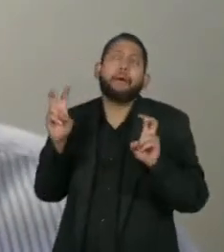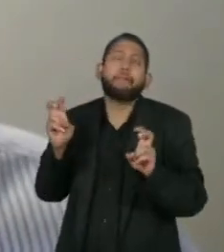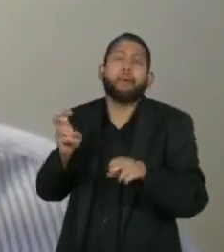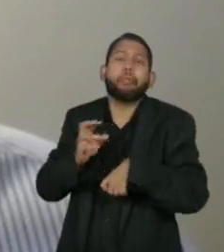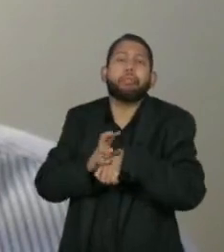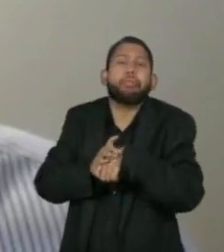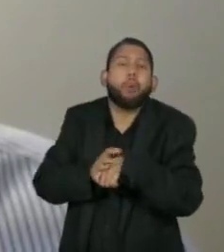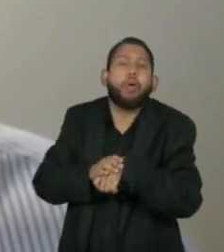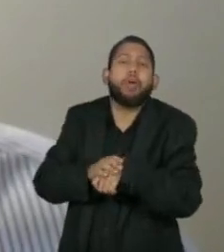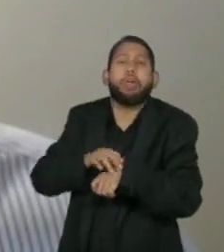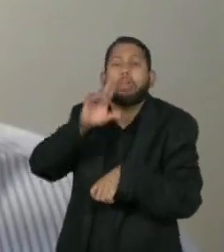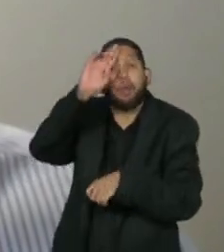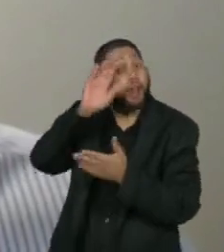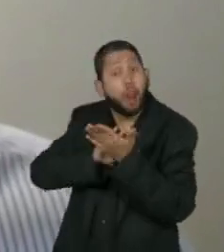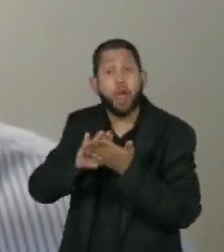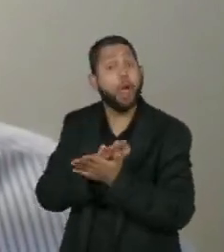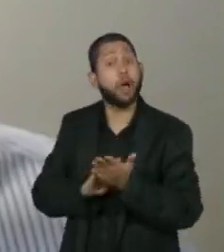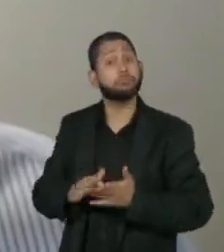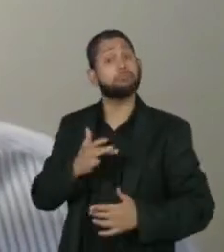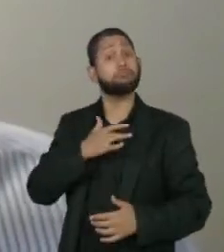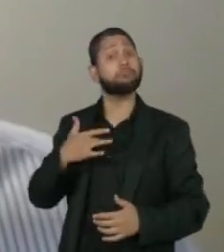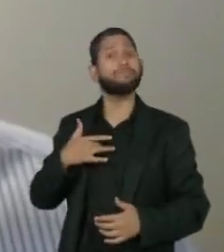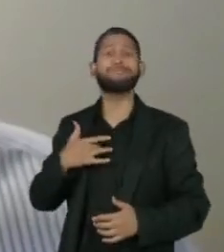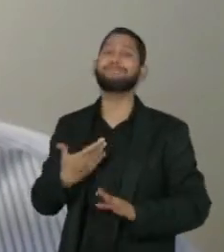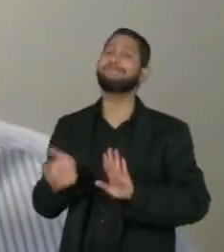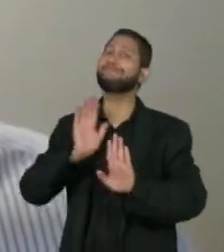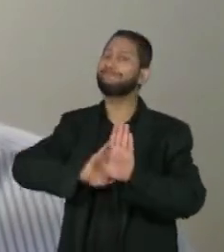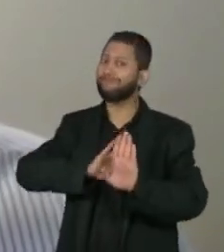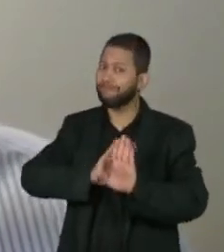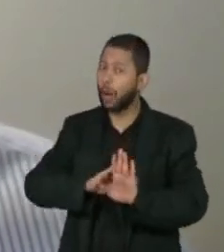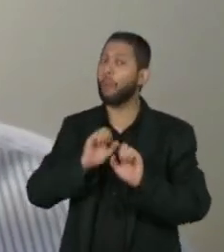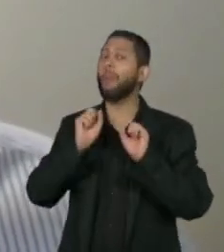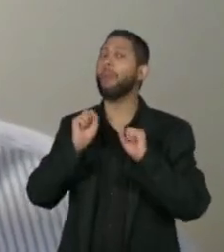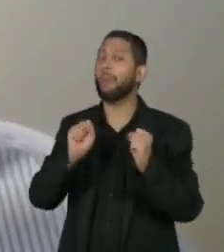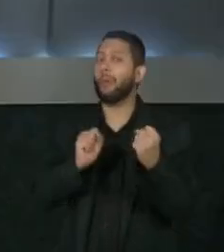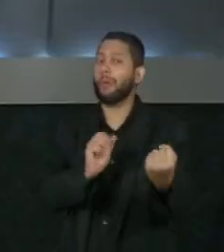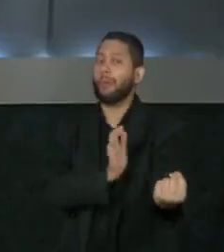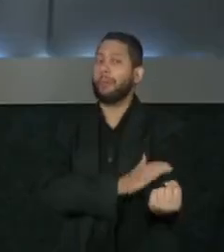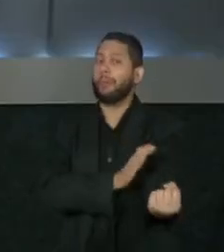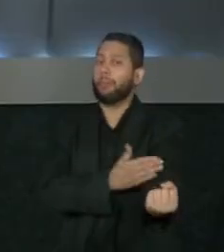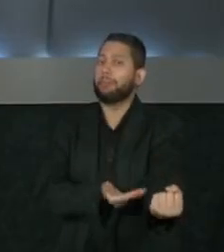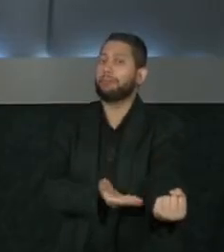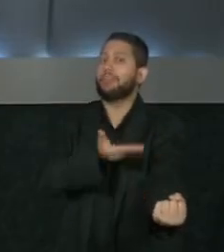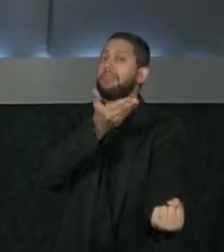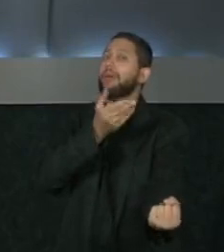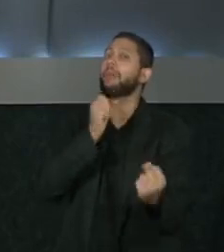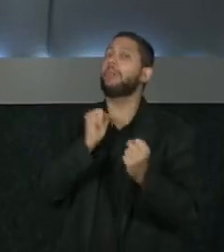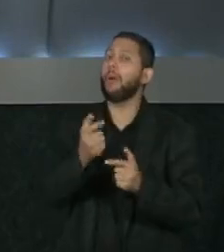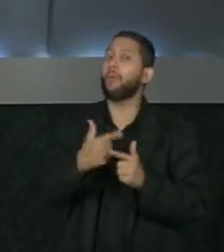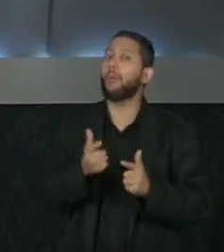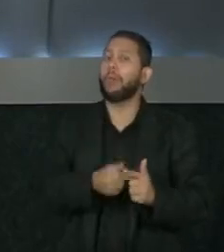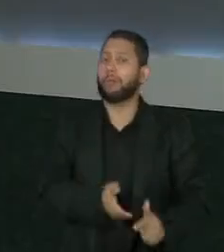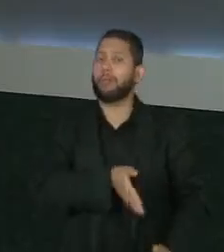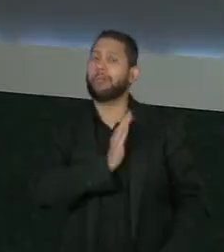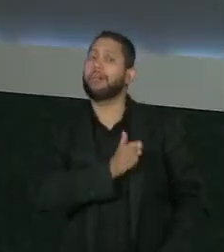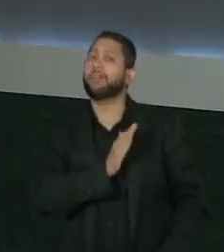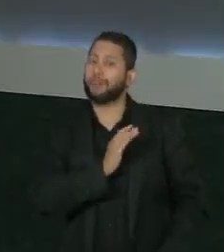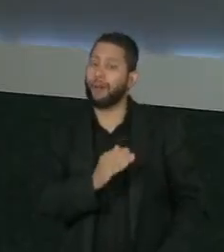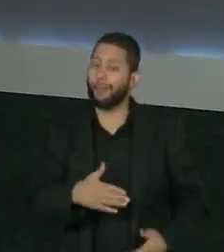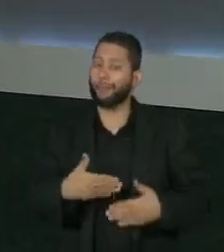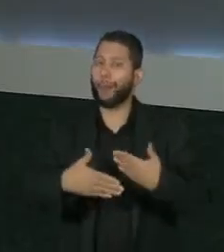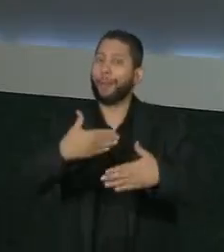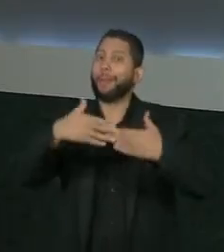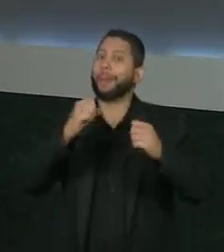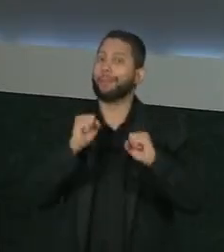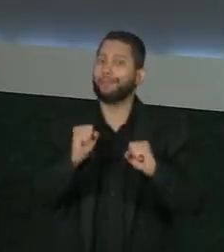foi recentemente publicado, mostrou maior chance dessa pessoa desenvolver complicações cardíacas e hipertensão. Doutor,